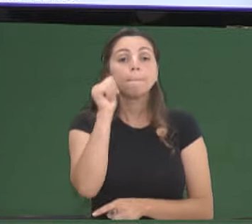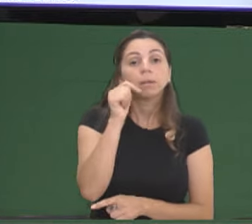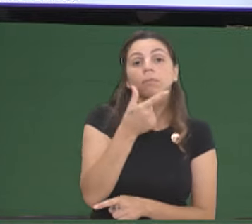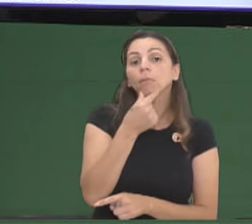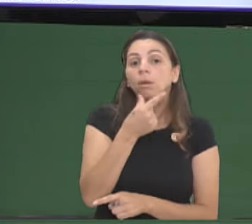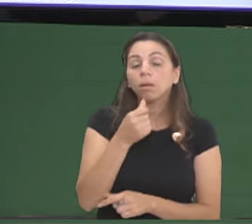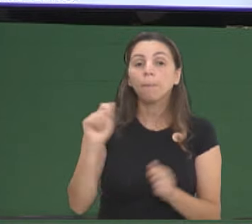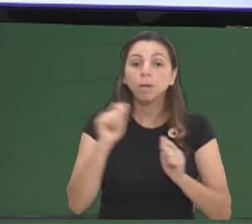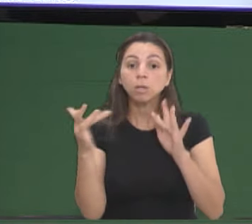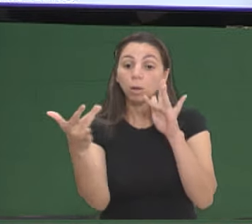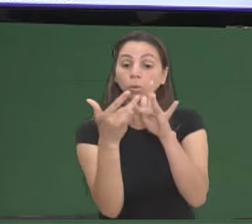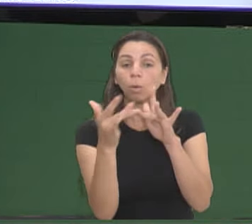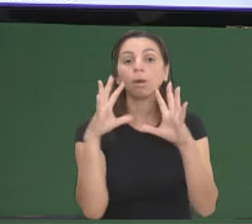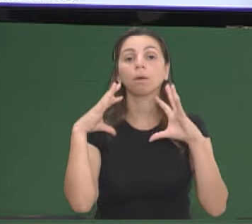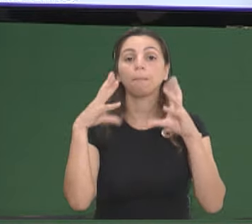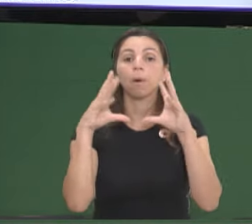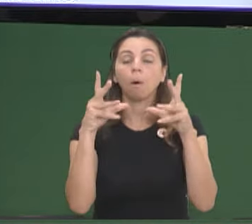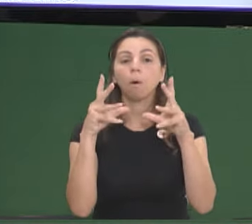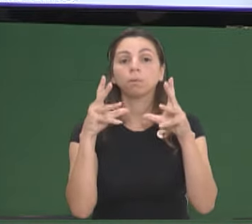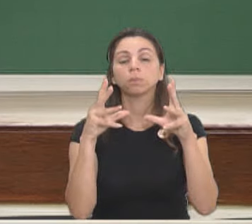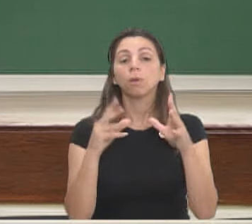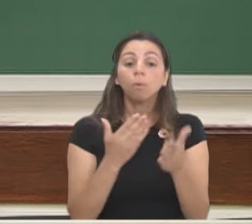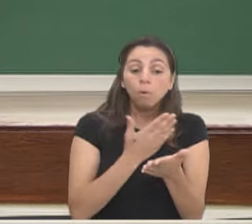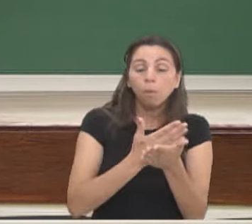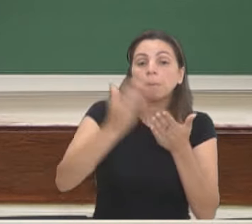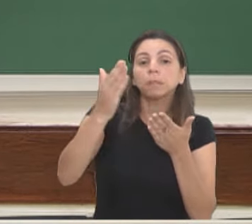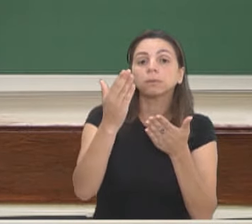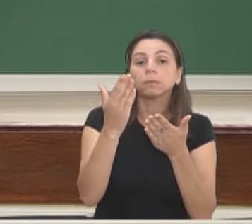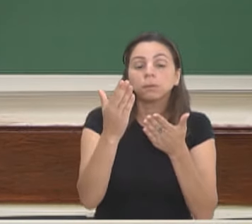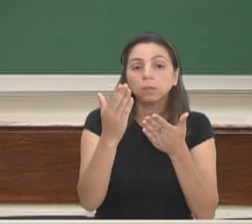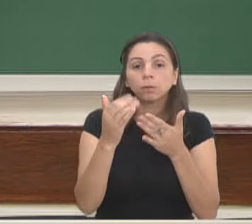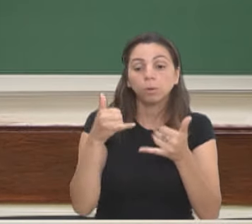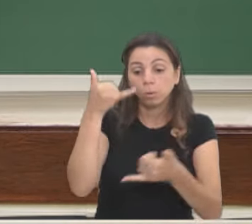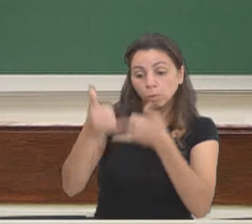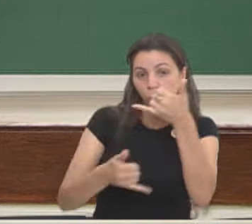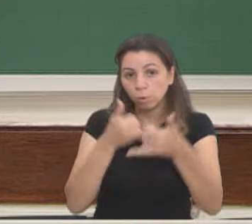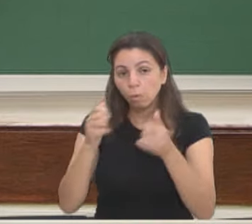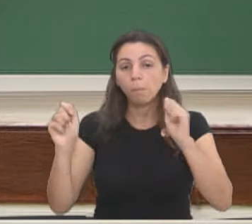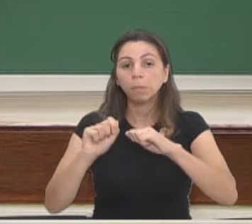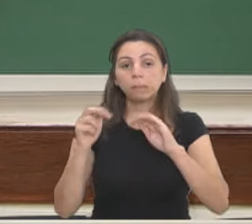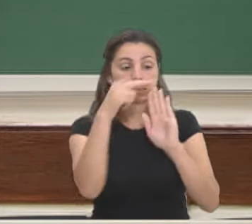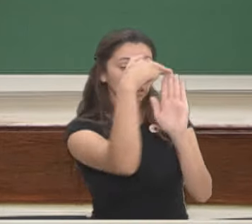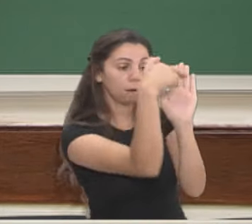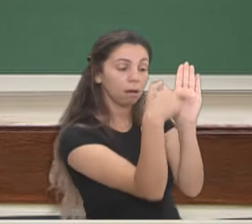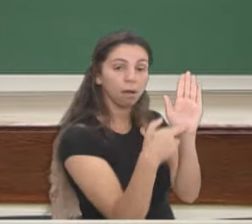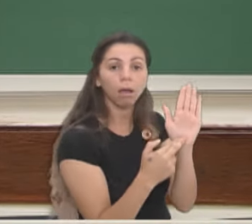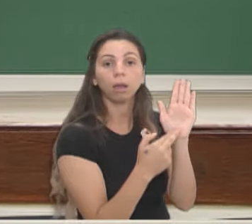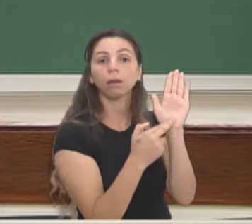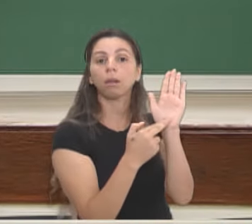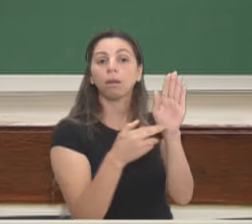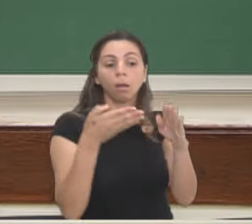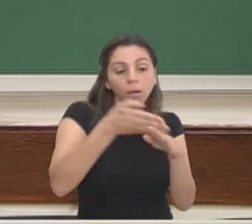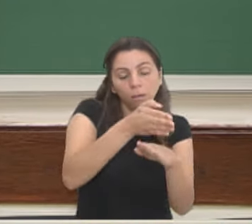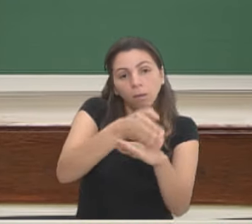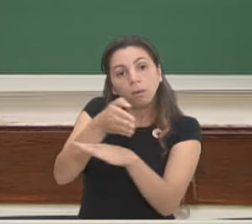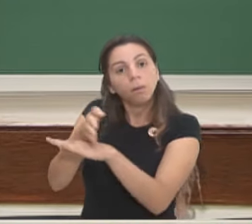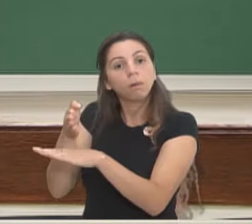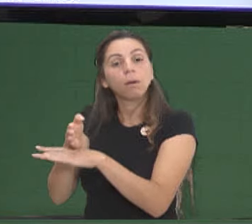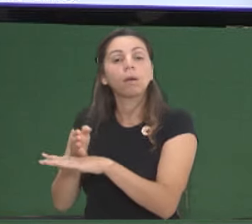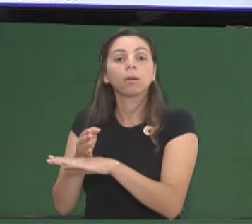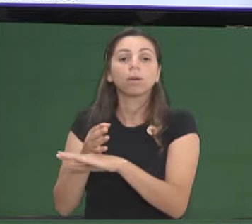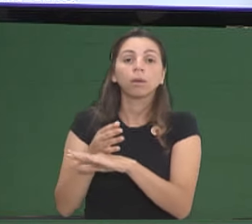consegue, então, estipular regras, né, para que todos tenham acesso, para que todos toquem na bola. E aí, pontuam. Então, é